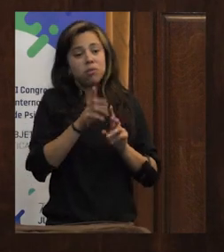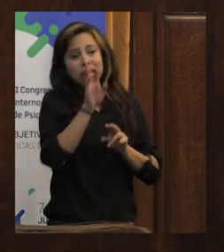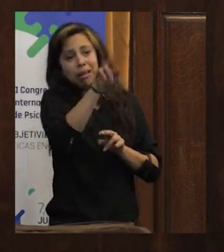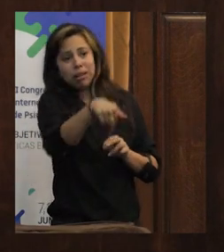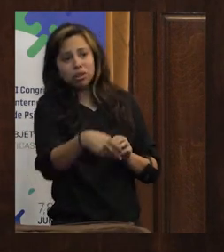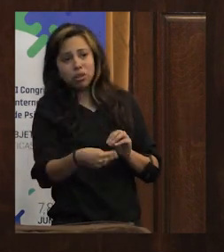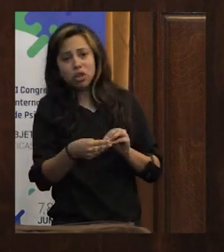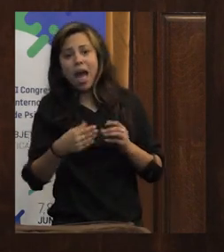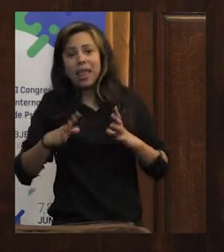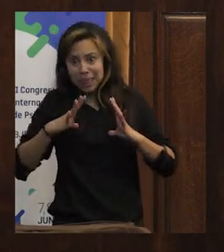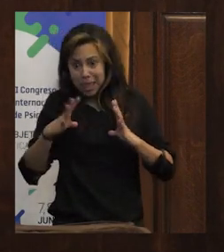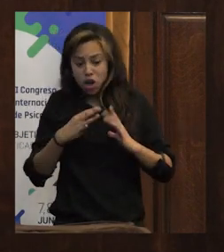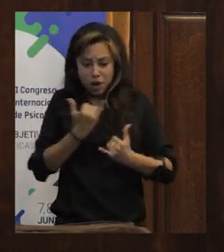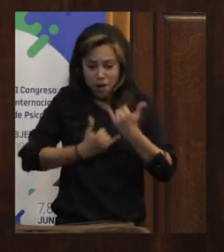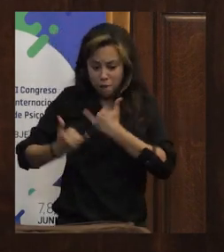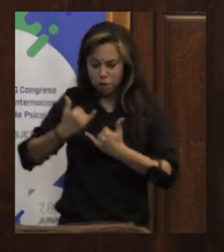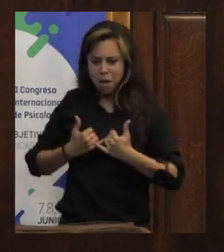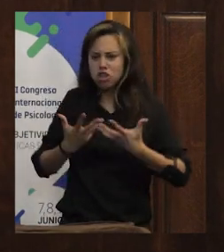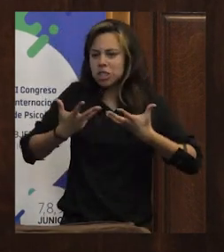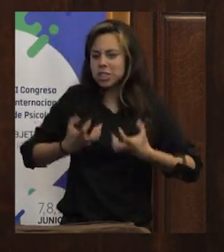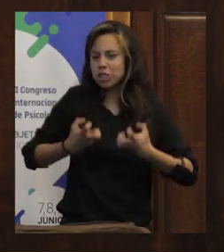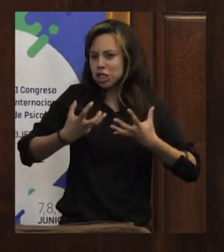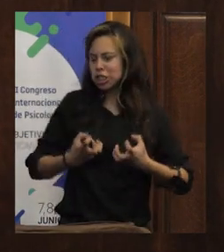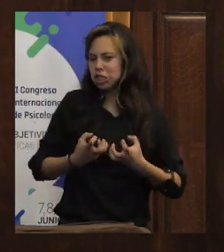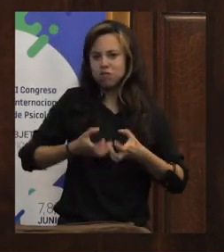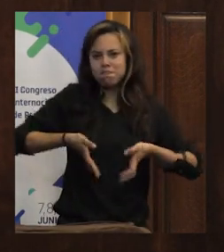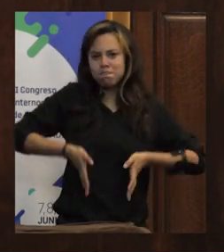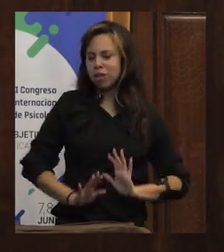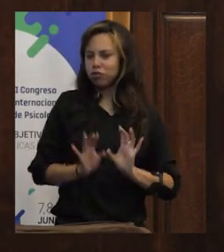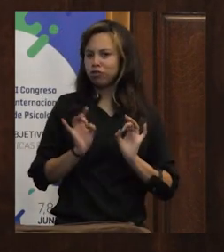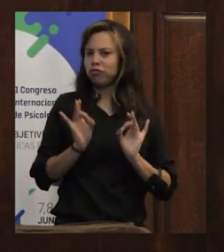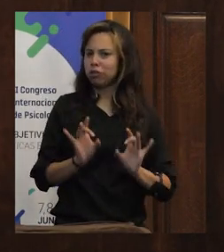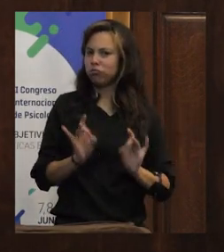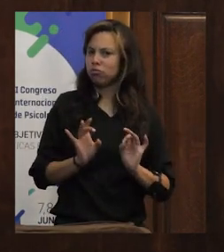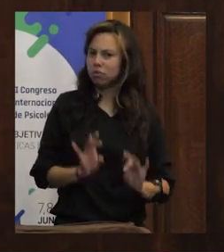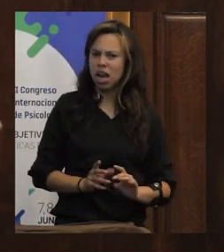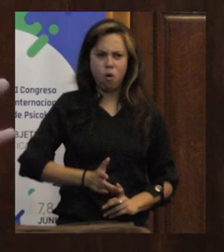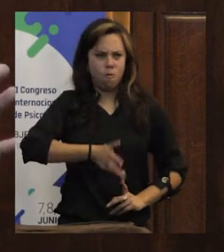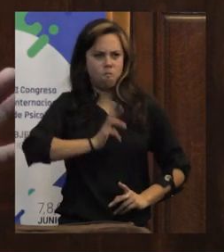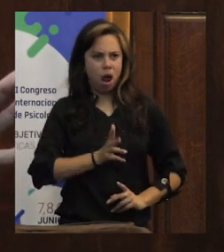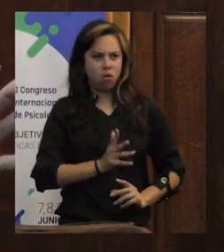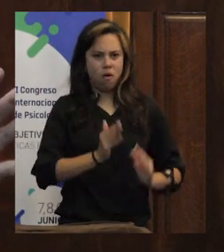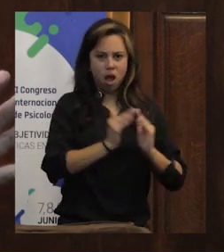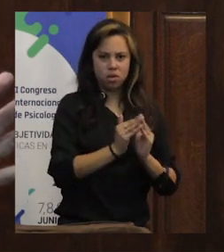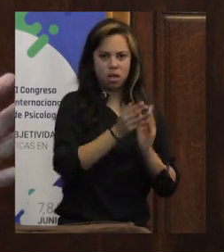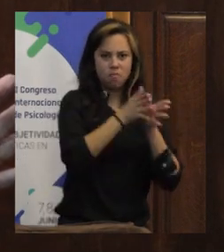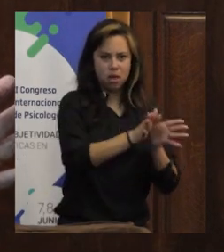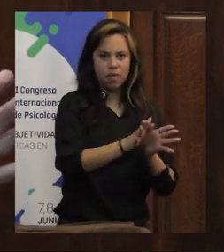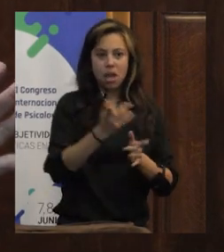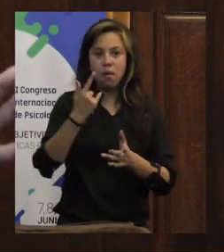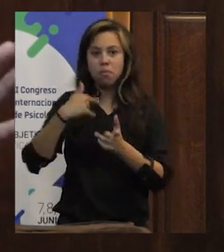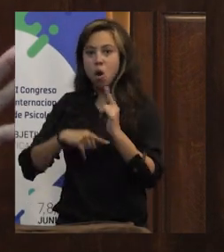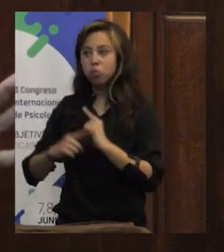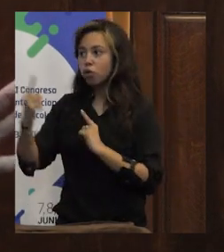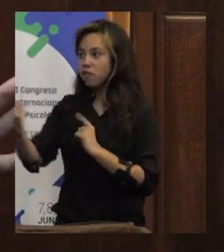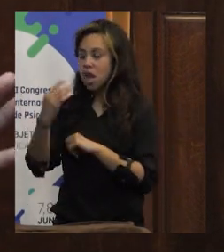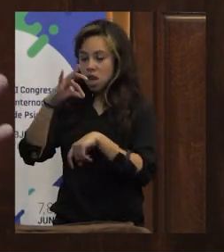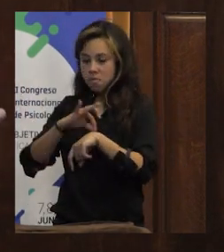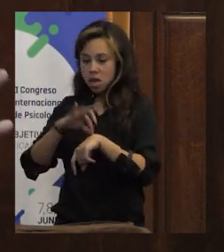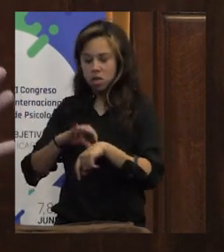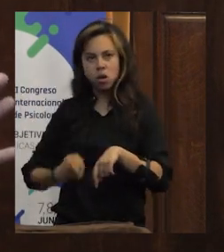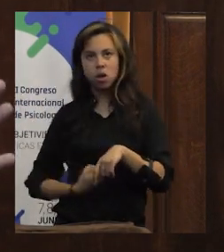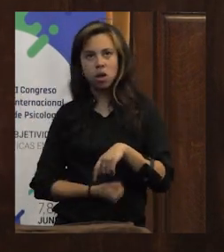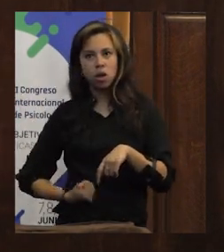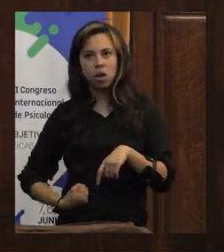manos, mas no momento que um profissional de saúde diz, estás pondo a vida de tu menino, de tu criança